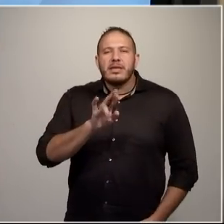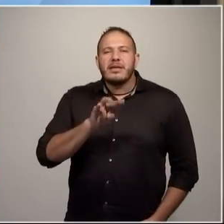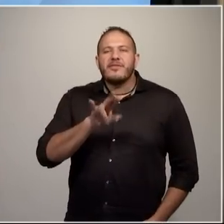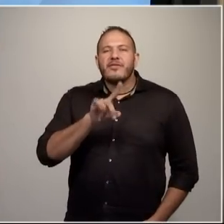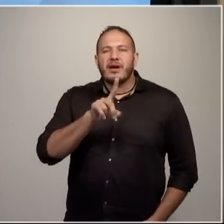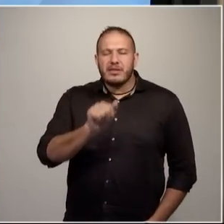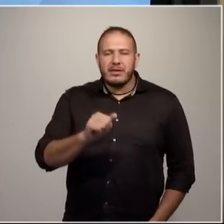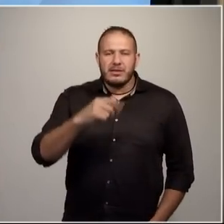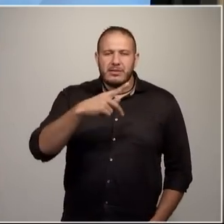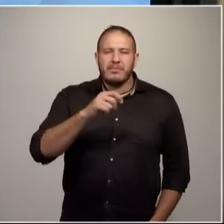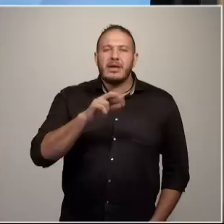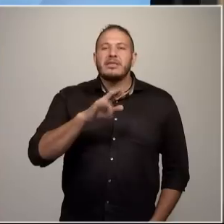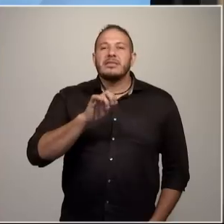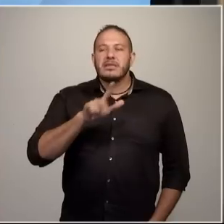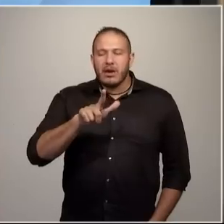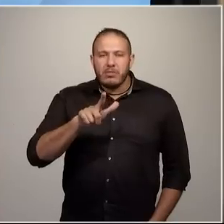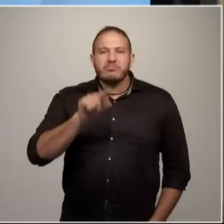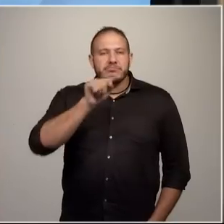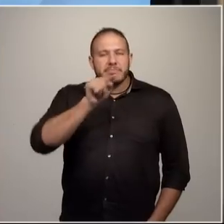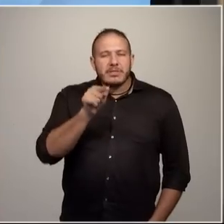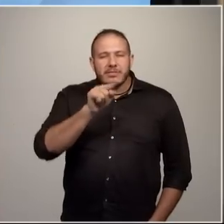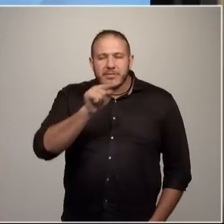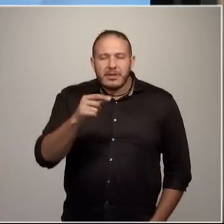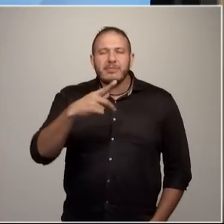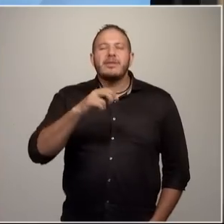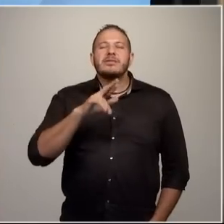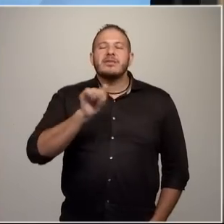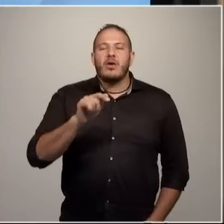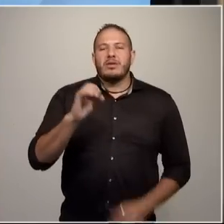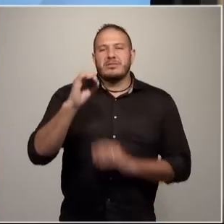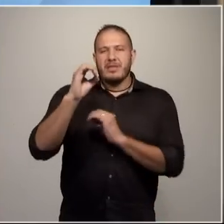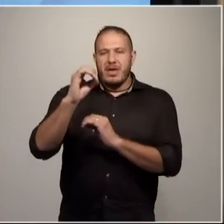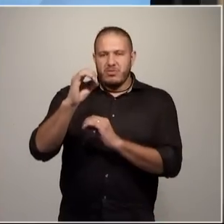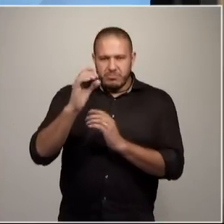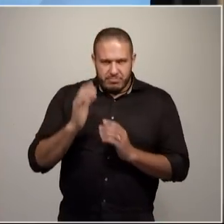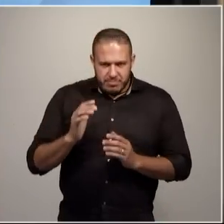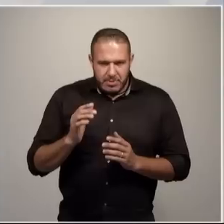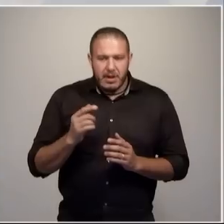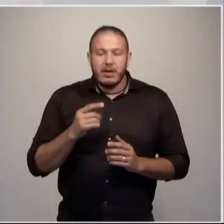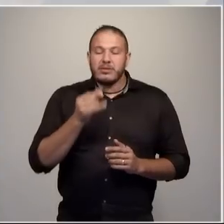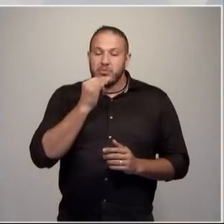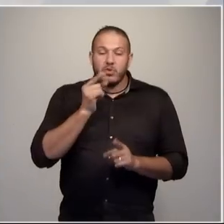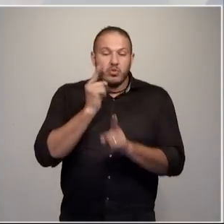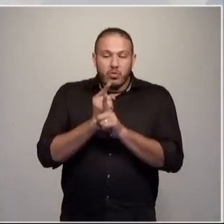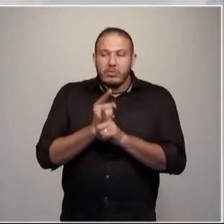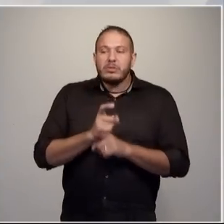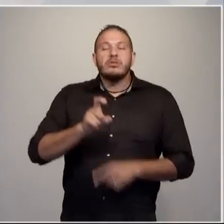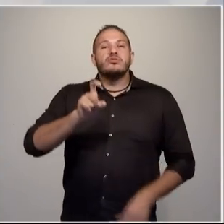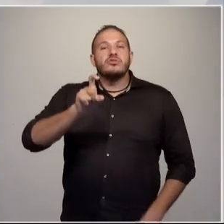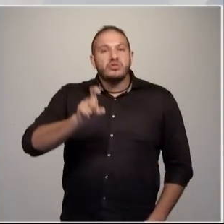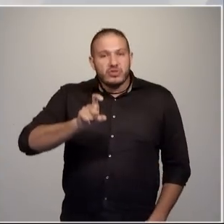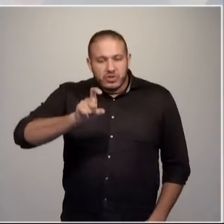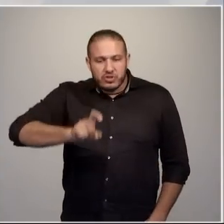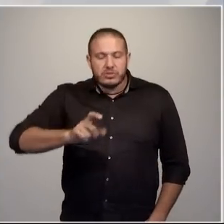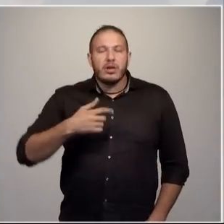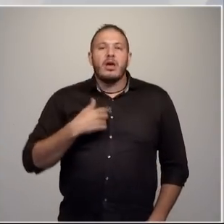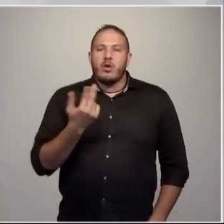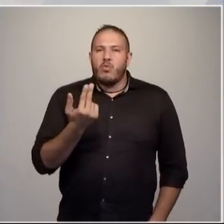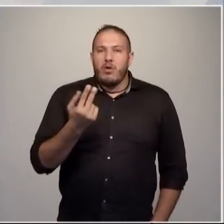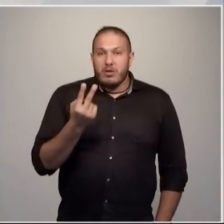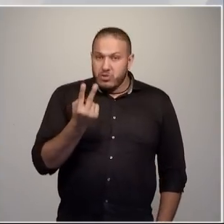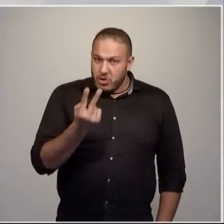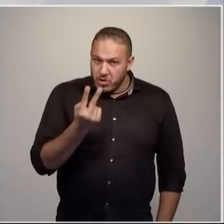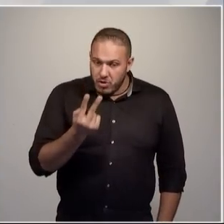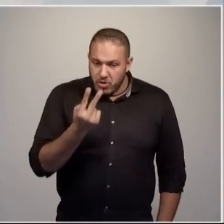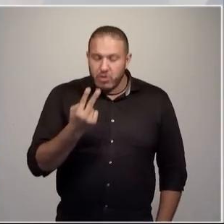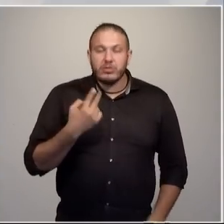ponto crítico. Resolvendo, eu encontro que x tem que ser 2